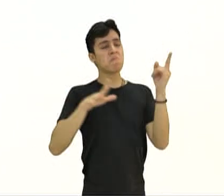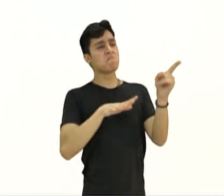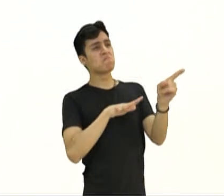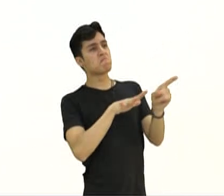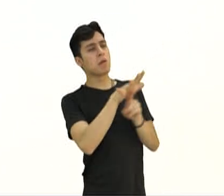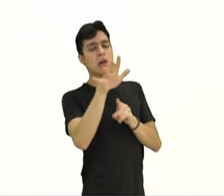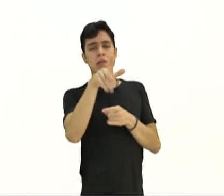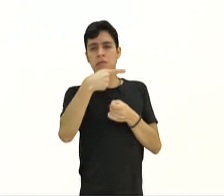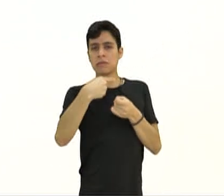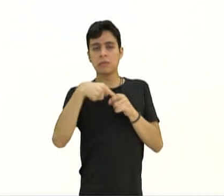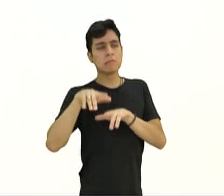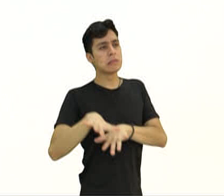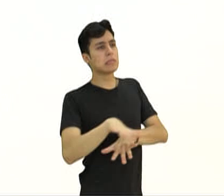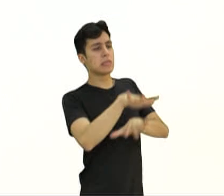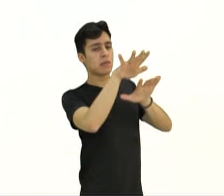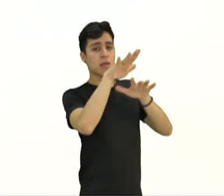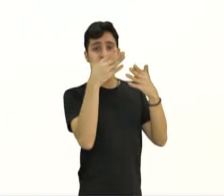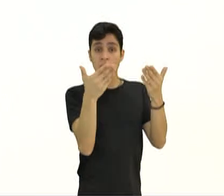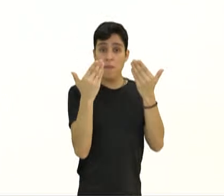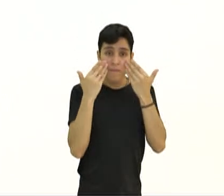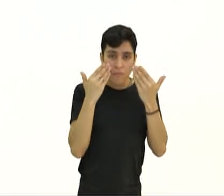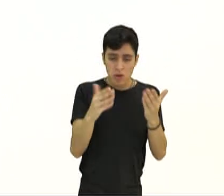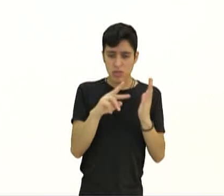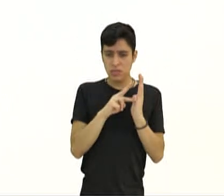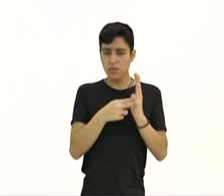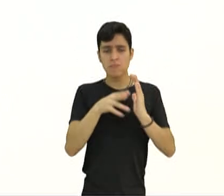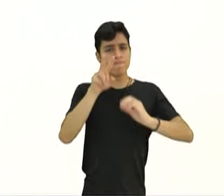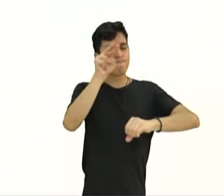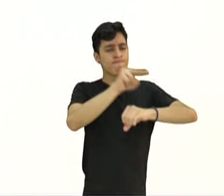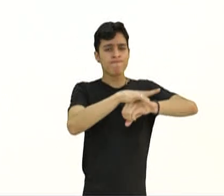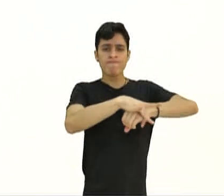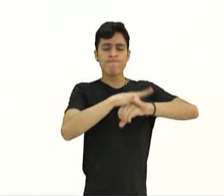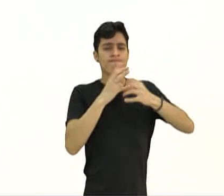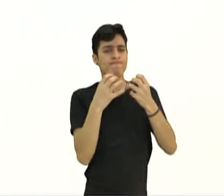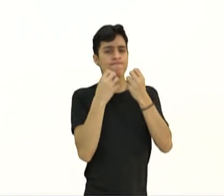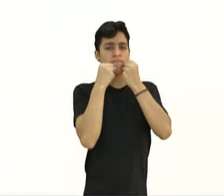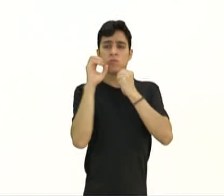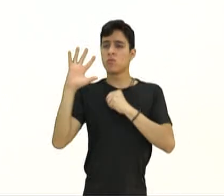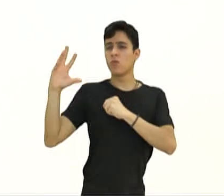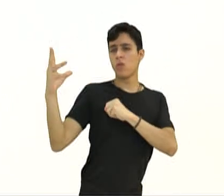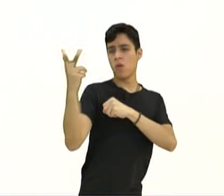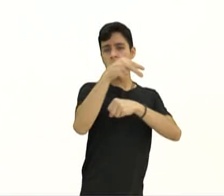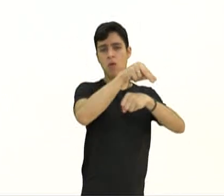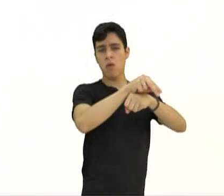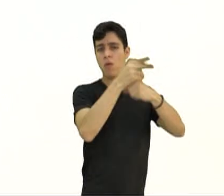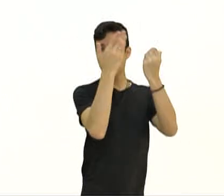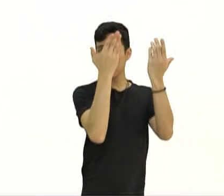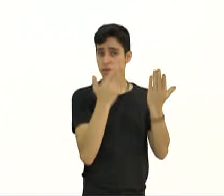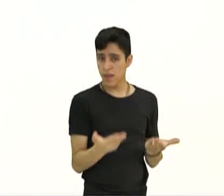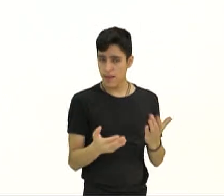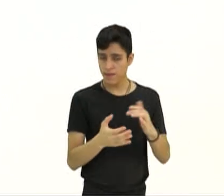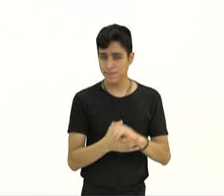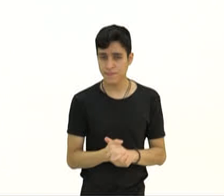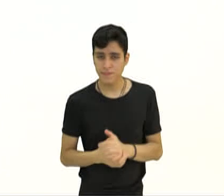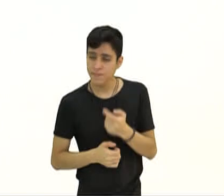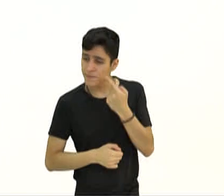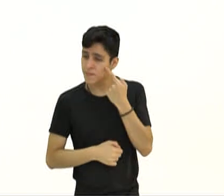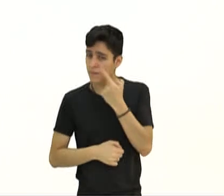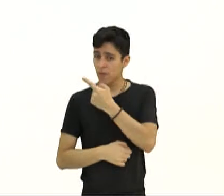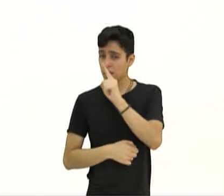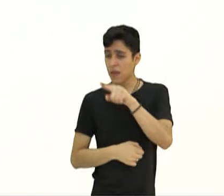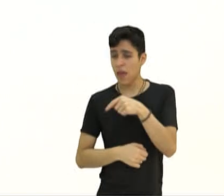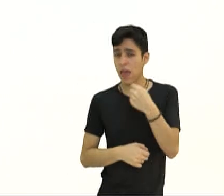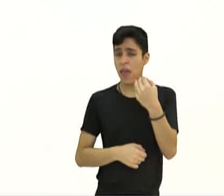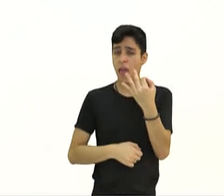país. E por ser público, deve ser preservado por todos. Veja só, temos aqui uns argumentos que